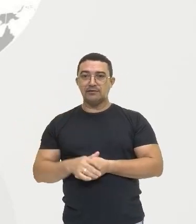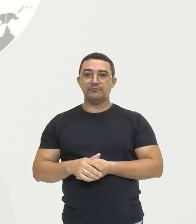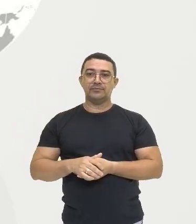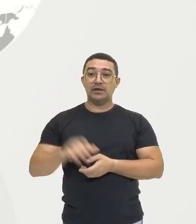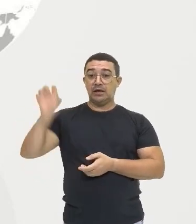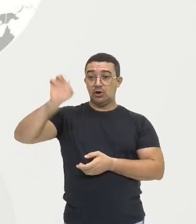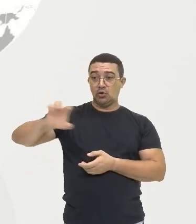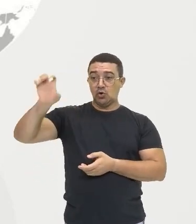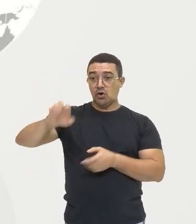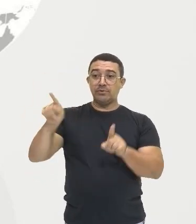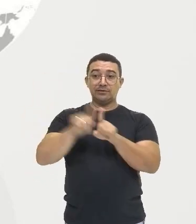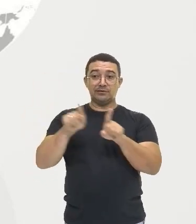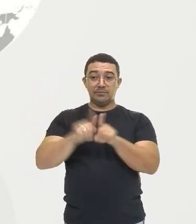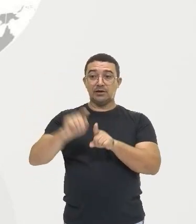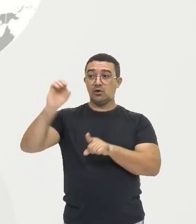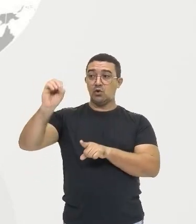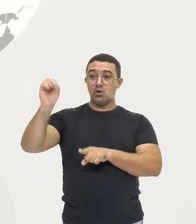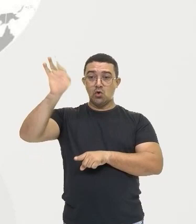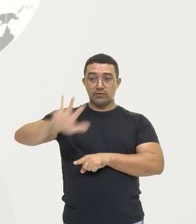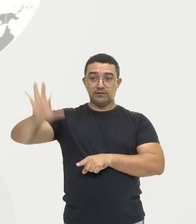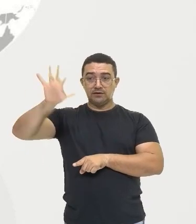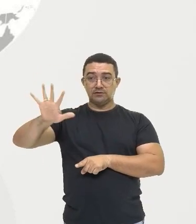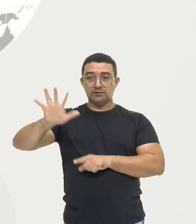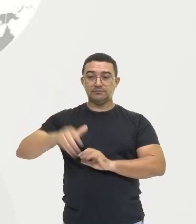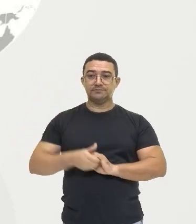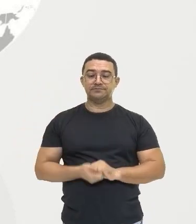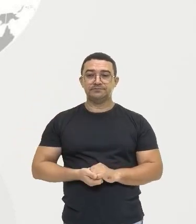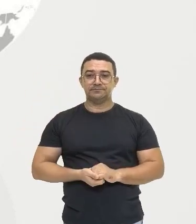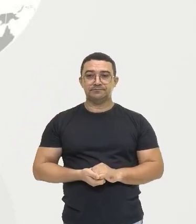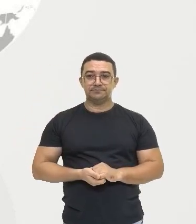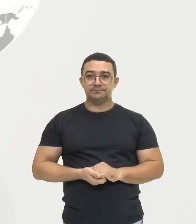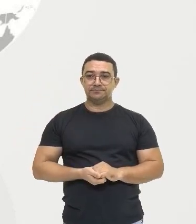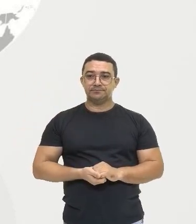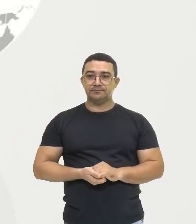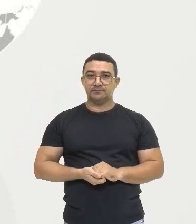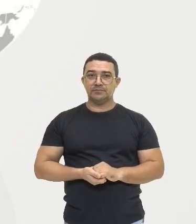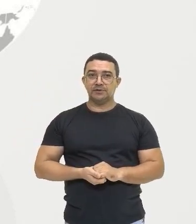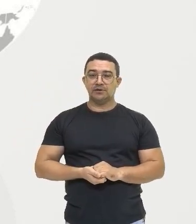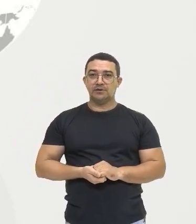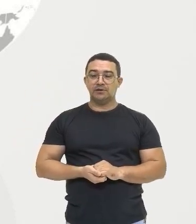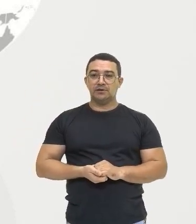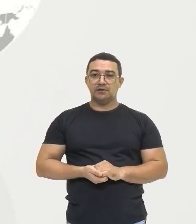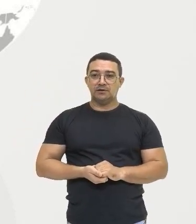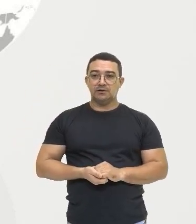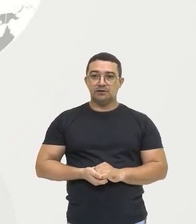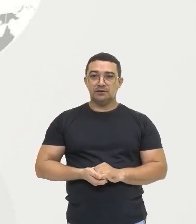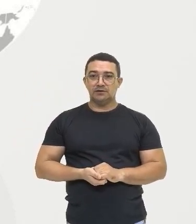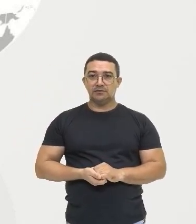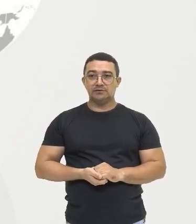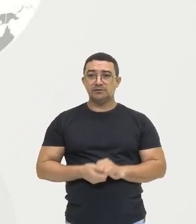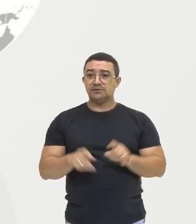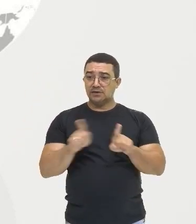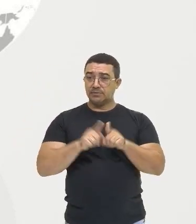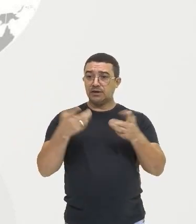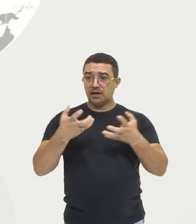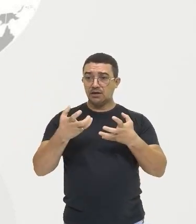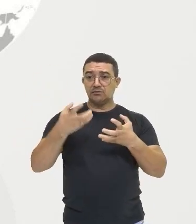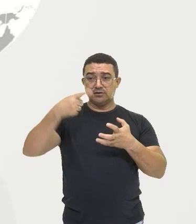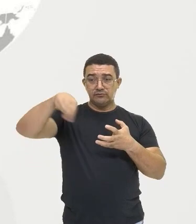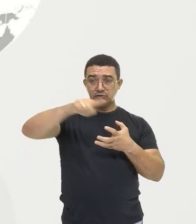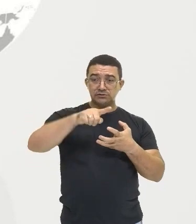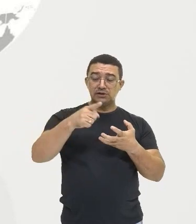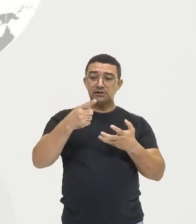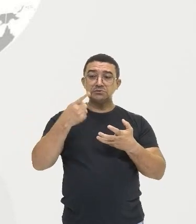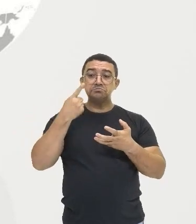a Oceania. Olha só, turma, outra coisa que eu ressalto para vocês é que vocês não fiquem presos aos valores